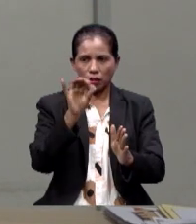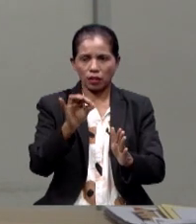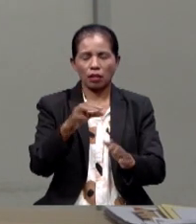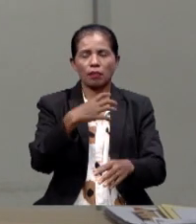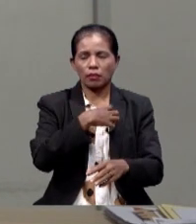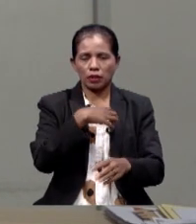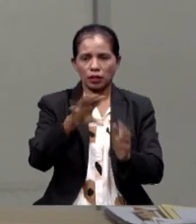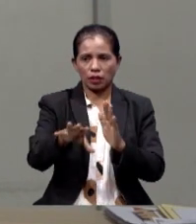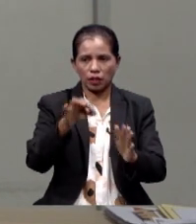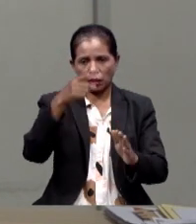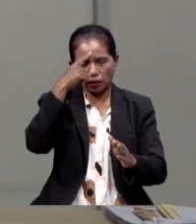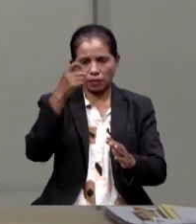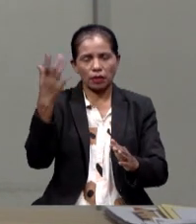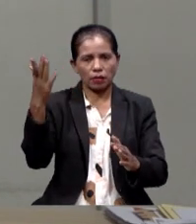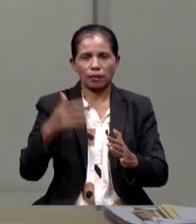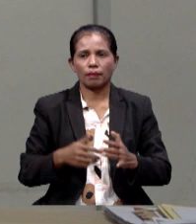hetan tambah napa